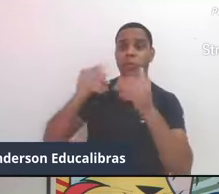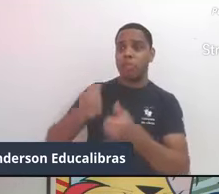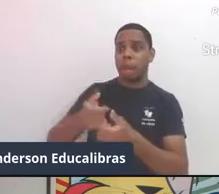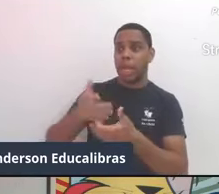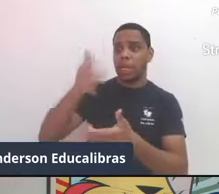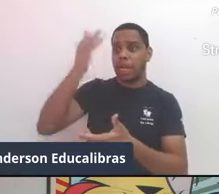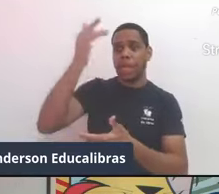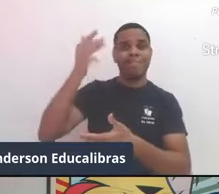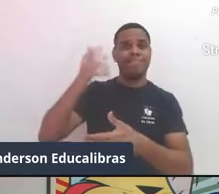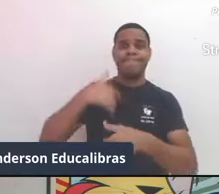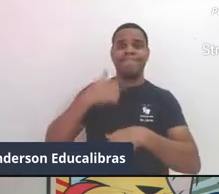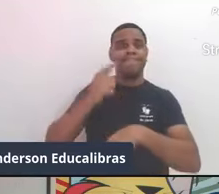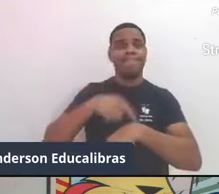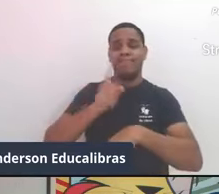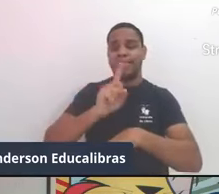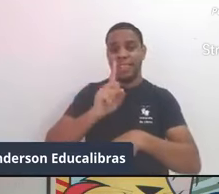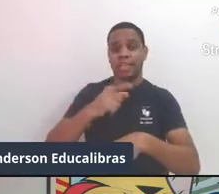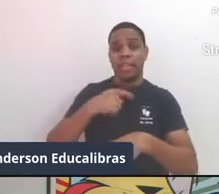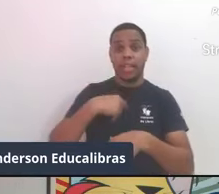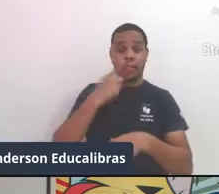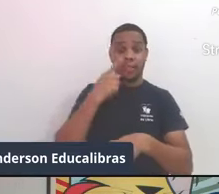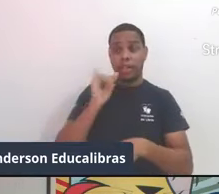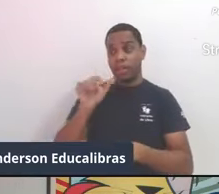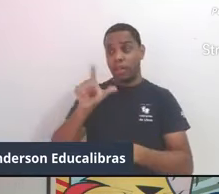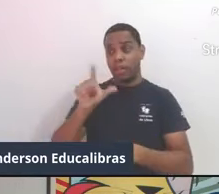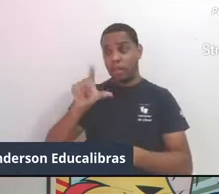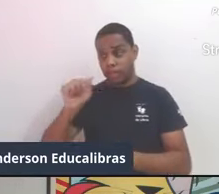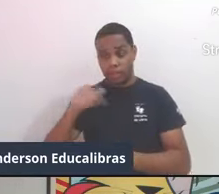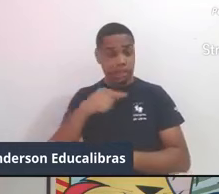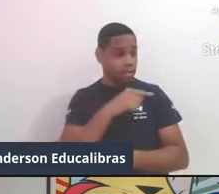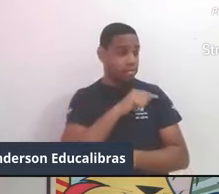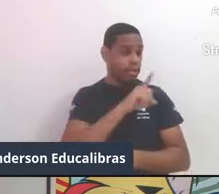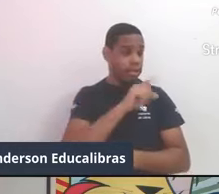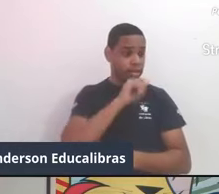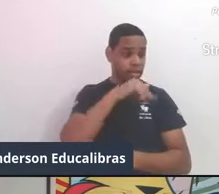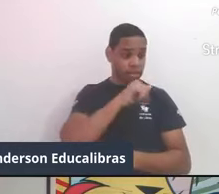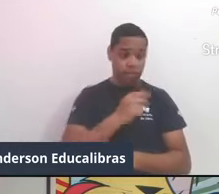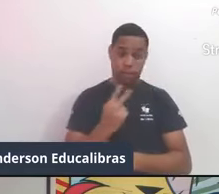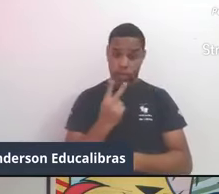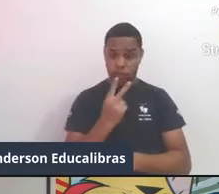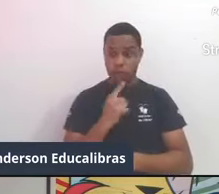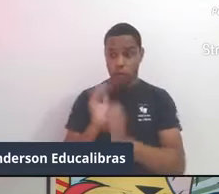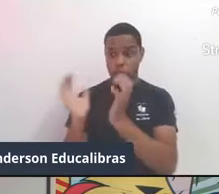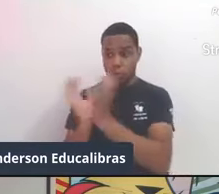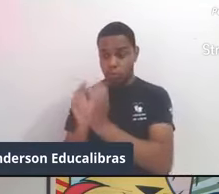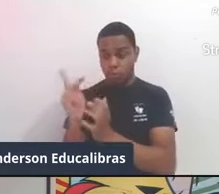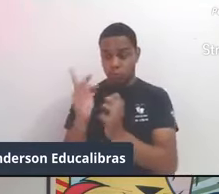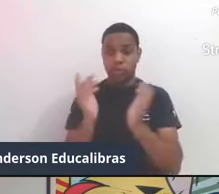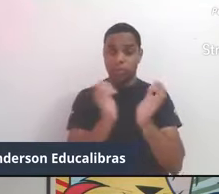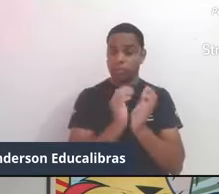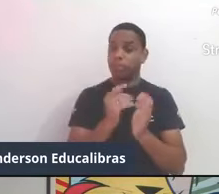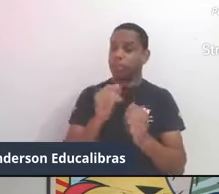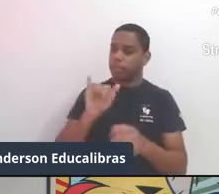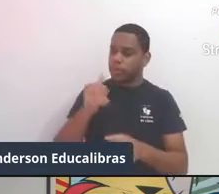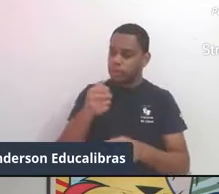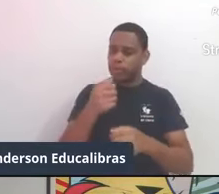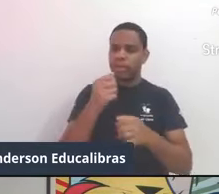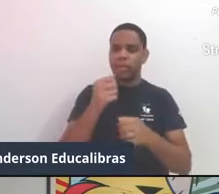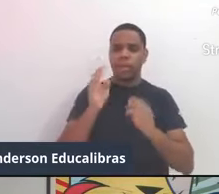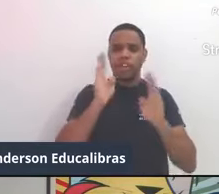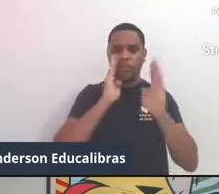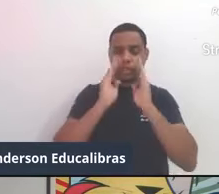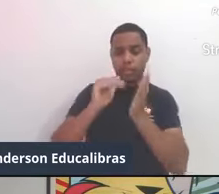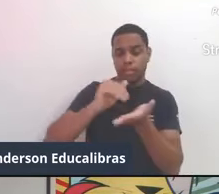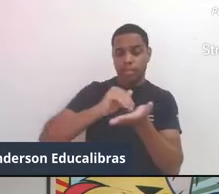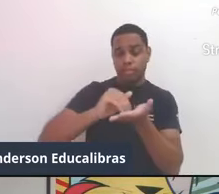Eu sugiro depois, Luciana e professor, que suas equipes entre no Facebook da